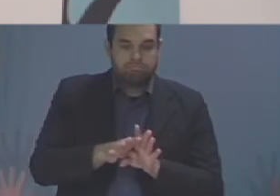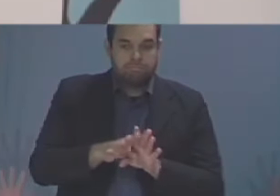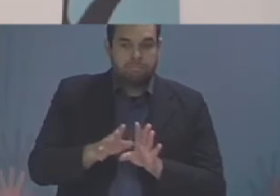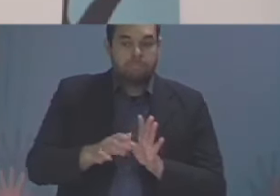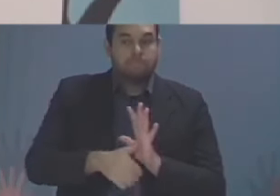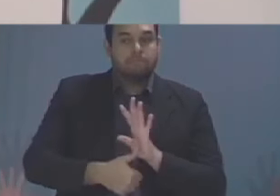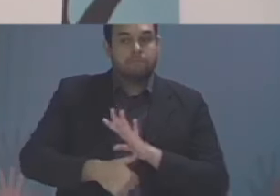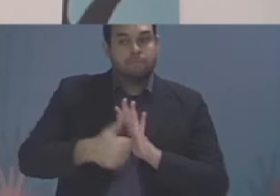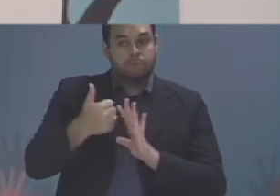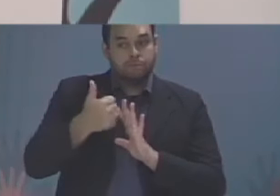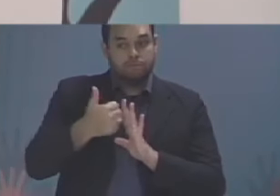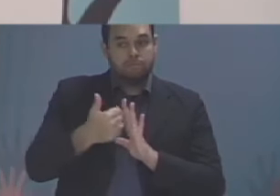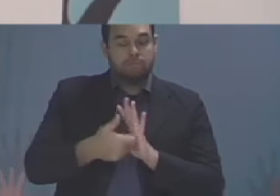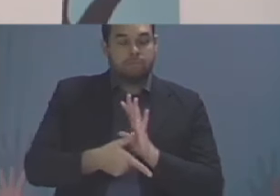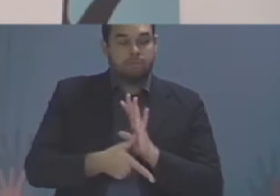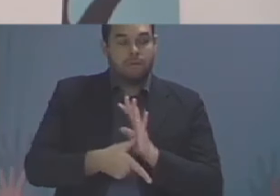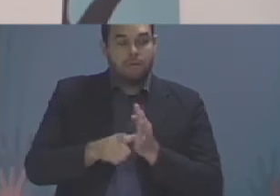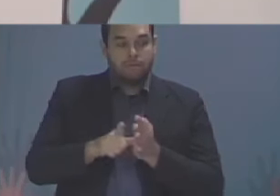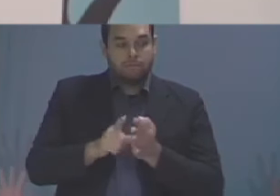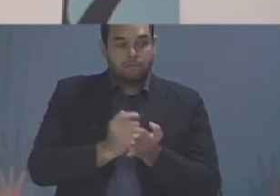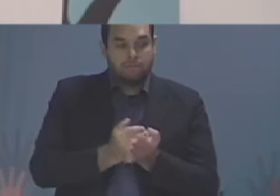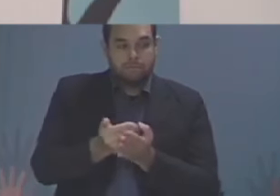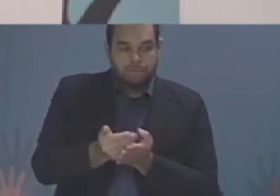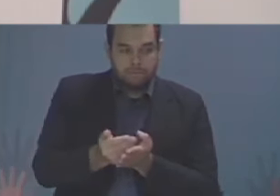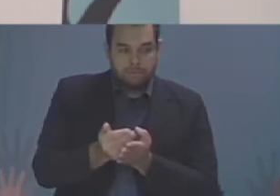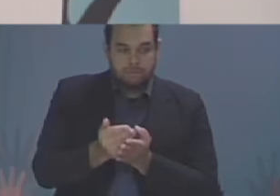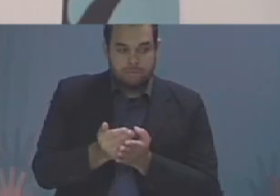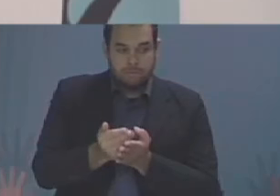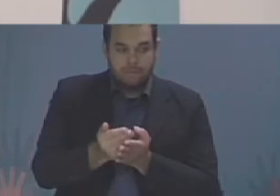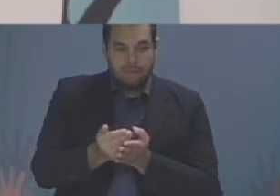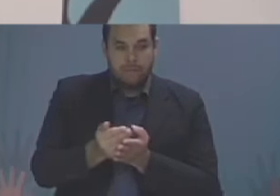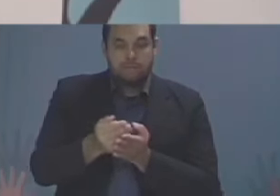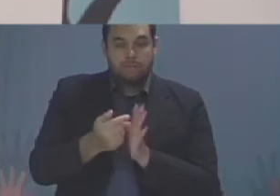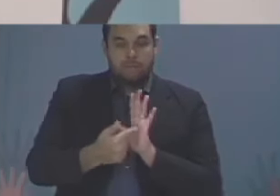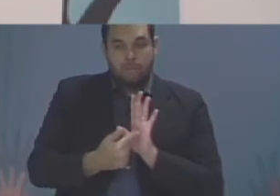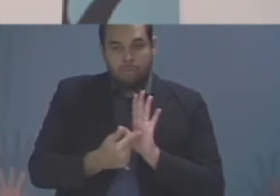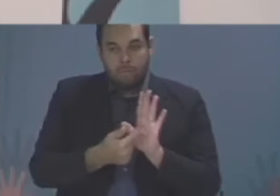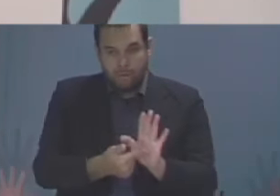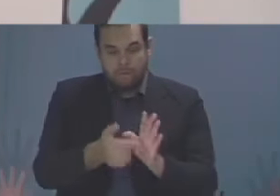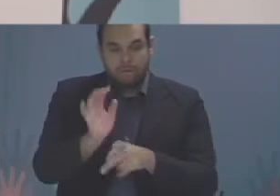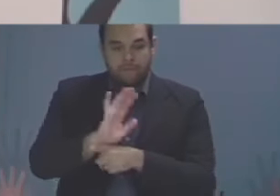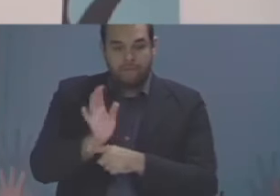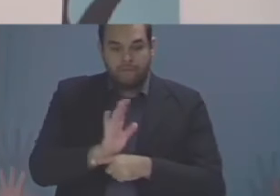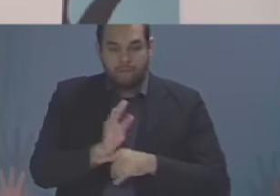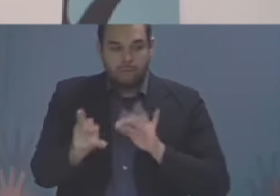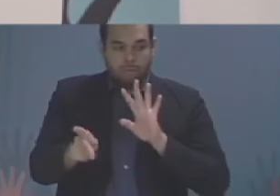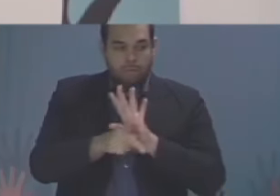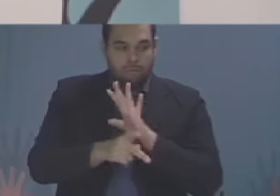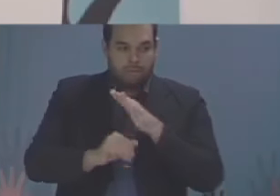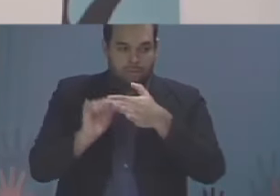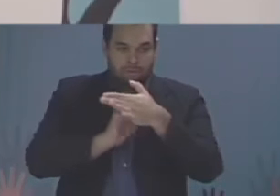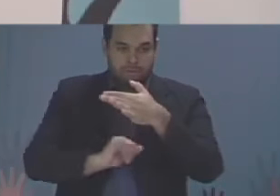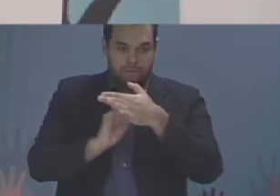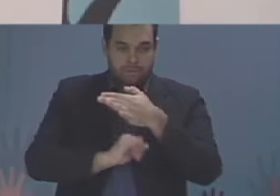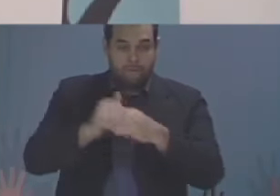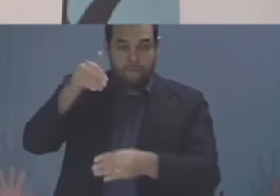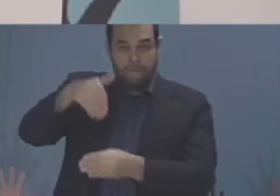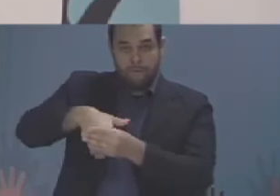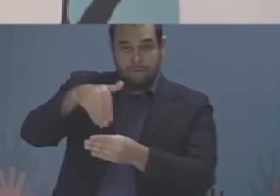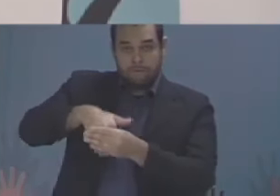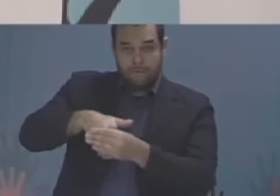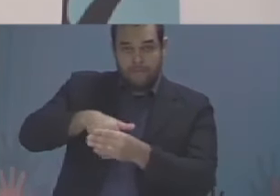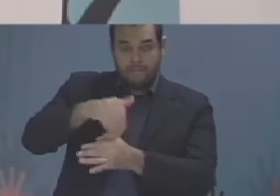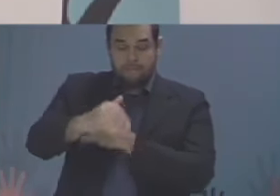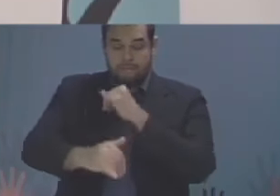antes de mais dar prosseguimento, a gente vai fazer a exibição de um vídeo institucional sobre o votar online, para